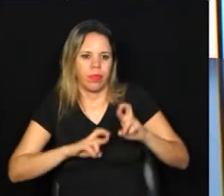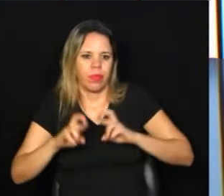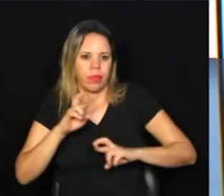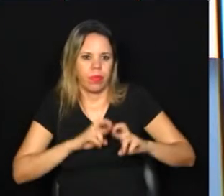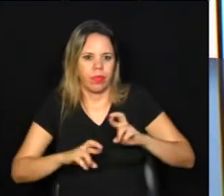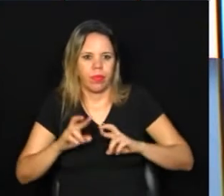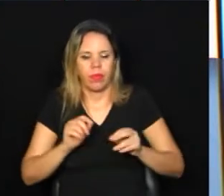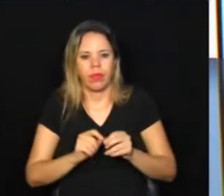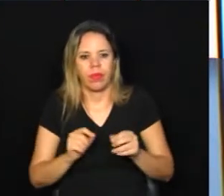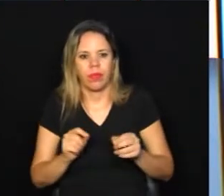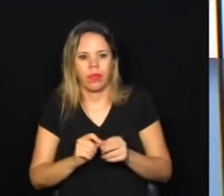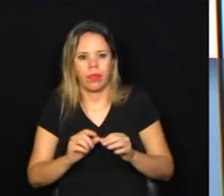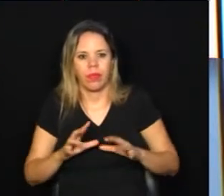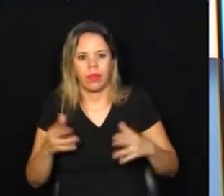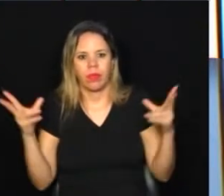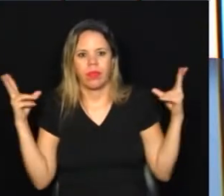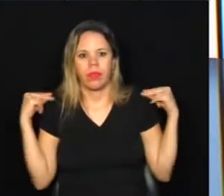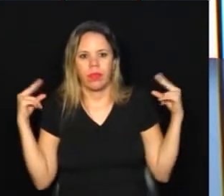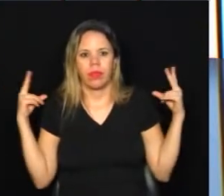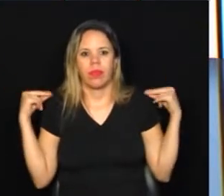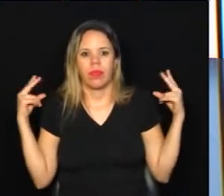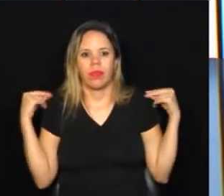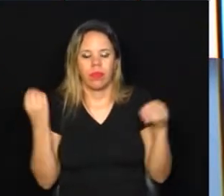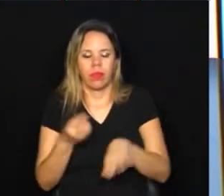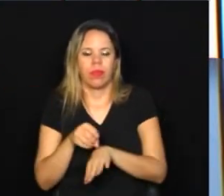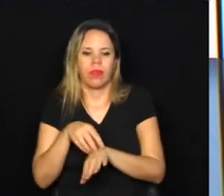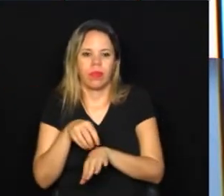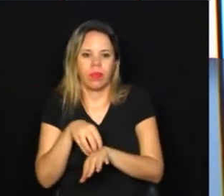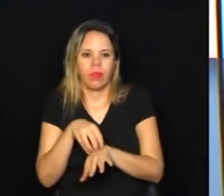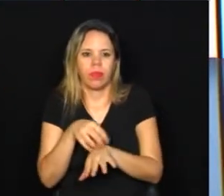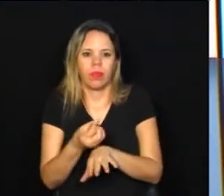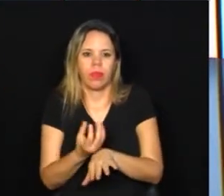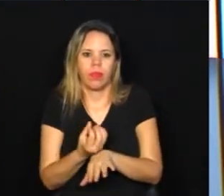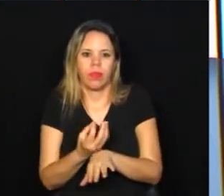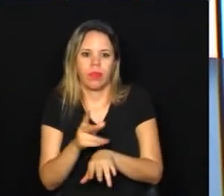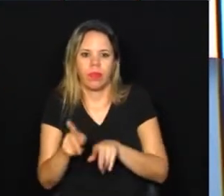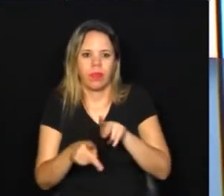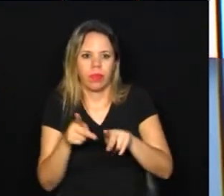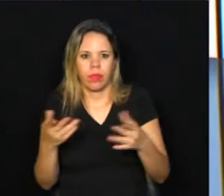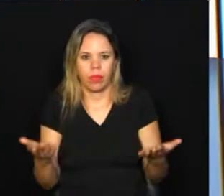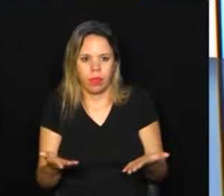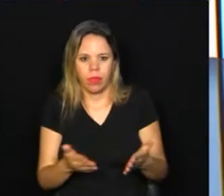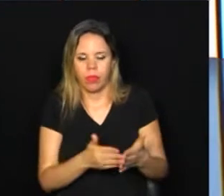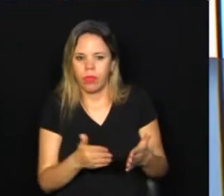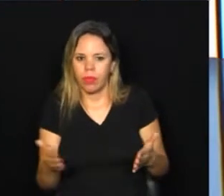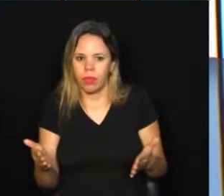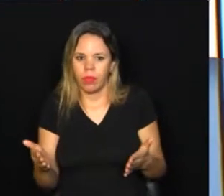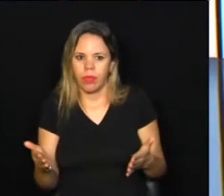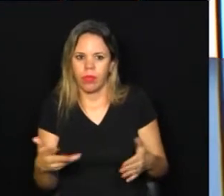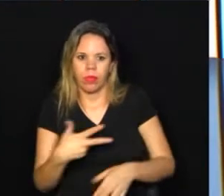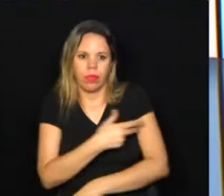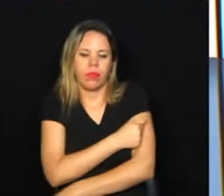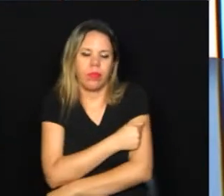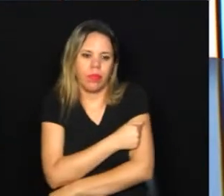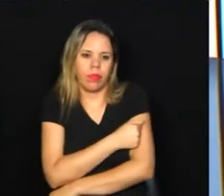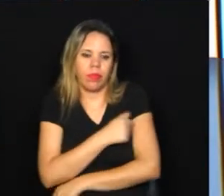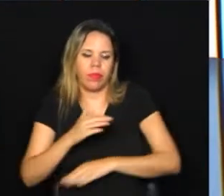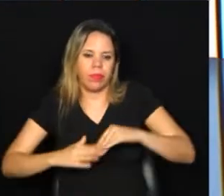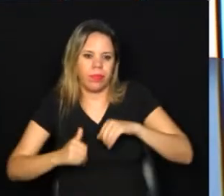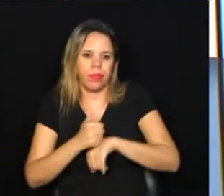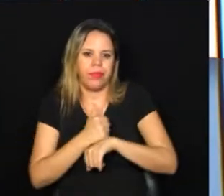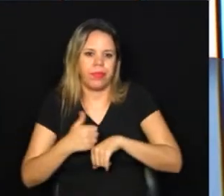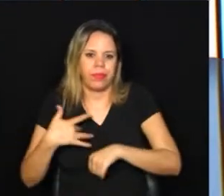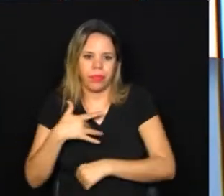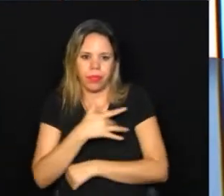análises clínicas e motoristas de ambulâncias. Então, esse é o público que ainda está nessa fase da vacinação dos profissionais